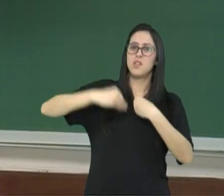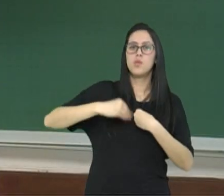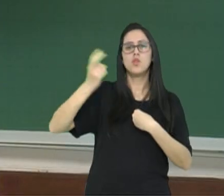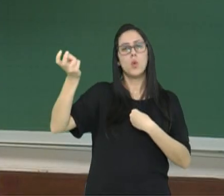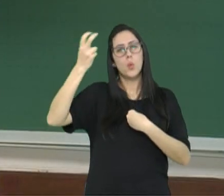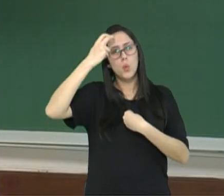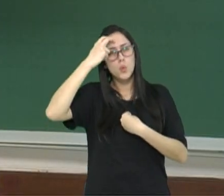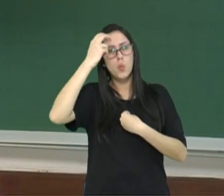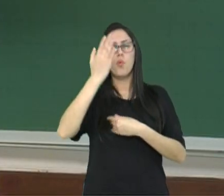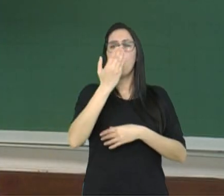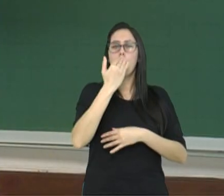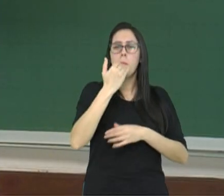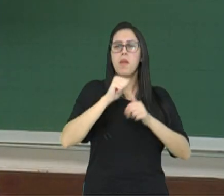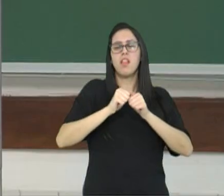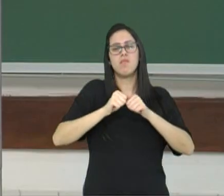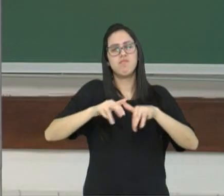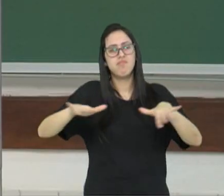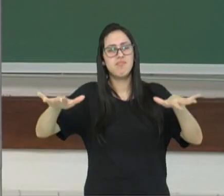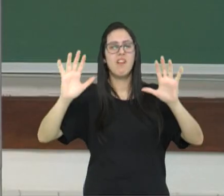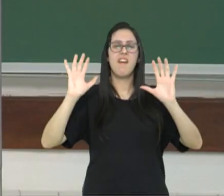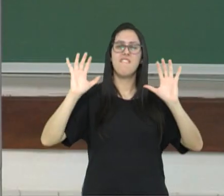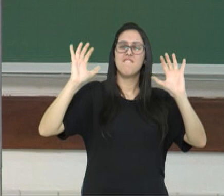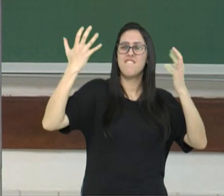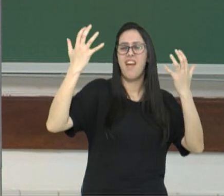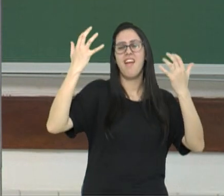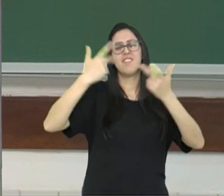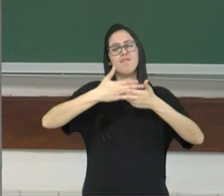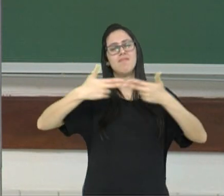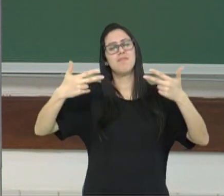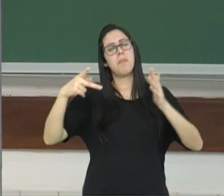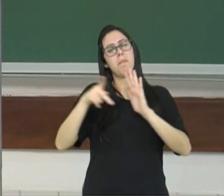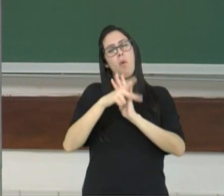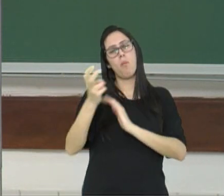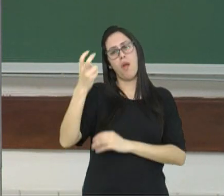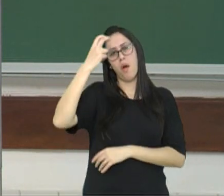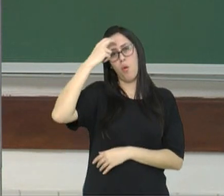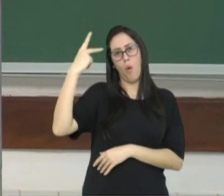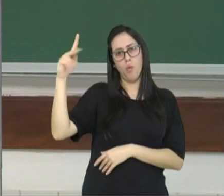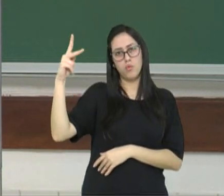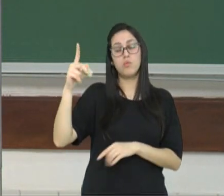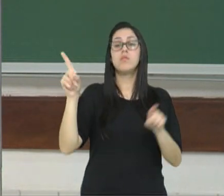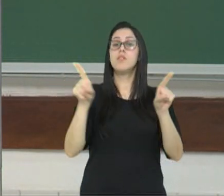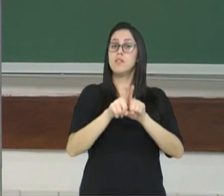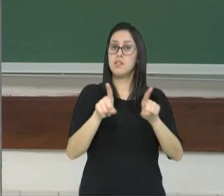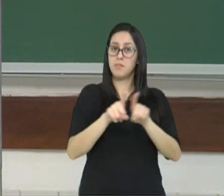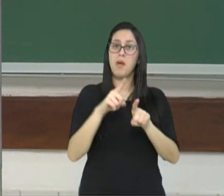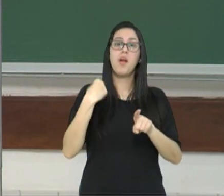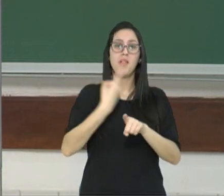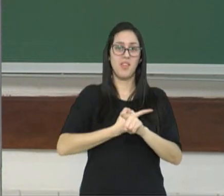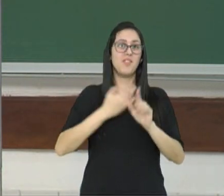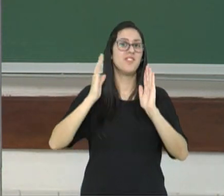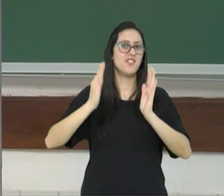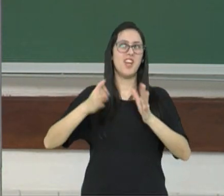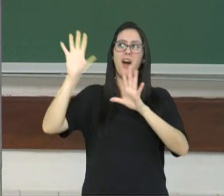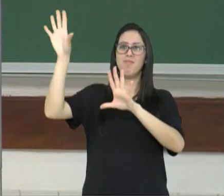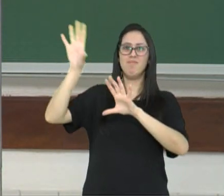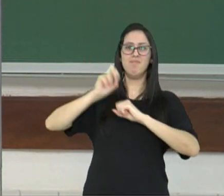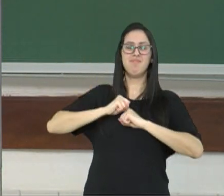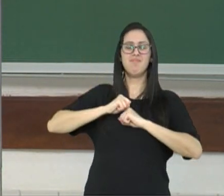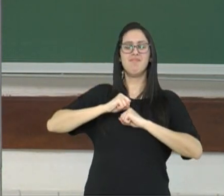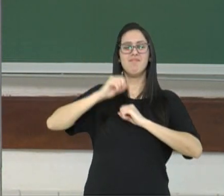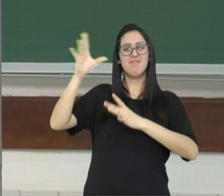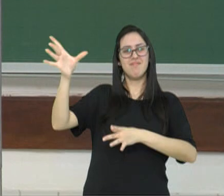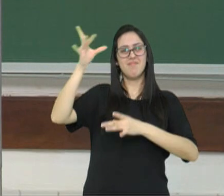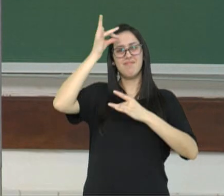sua gastronomia, de suas festas típicas. Assim também como a gente já se apropriou aqui no Brasil da cultura e